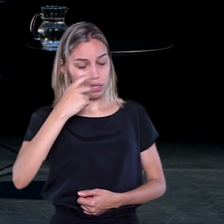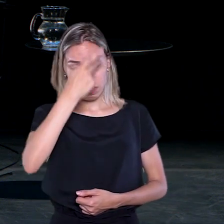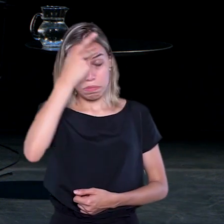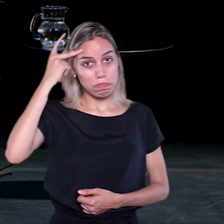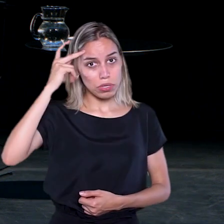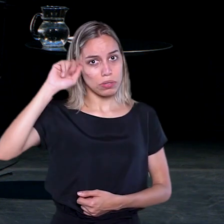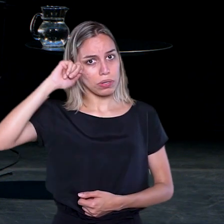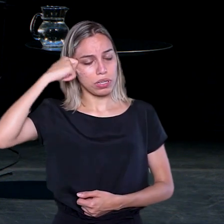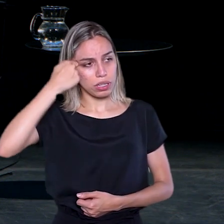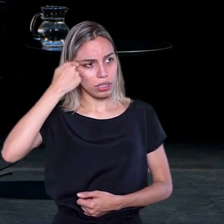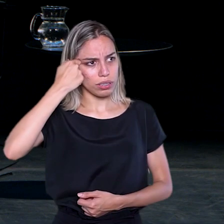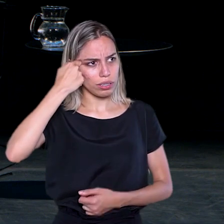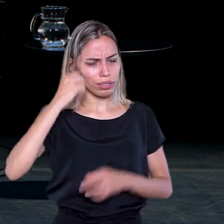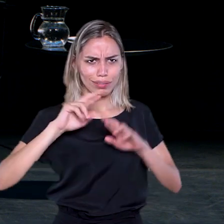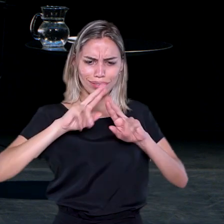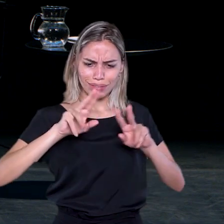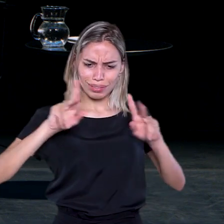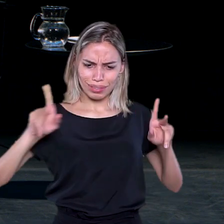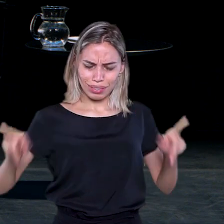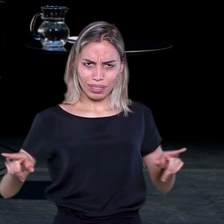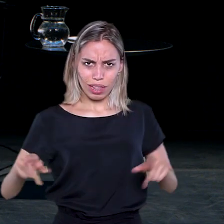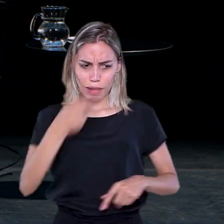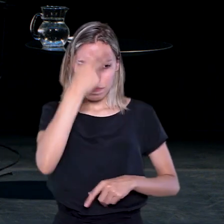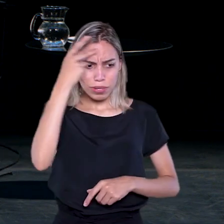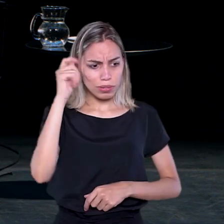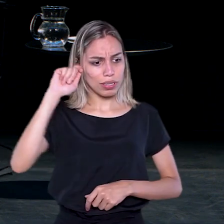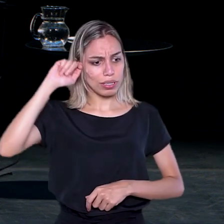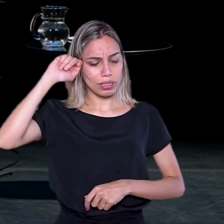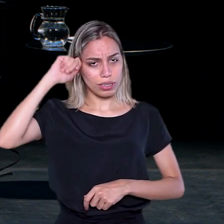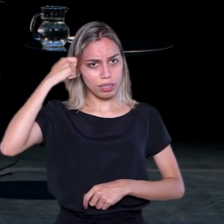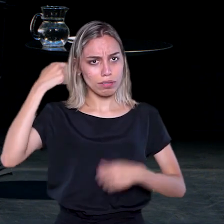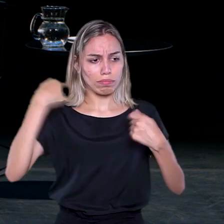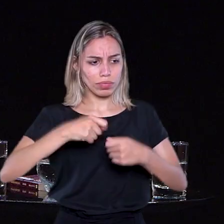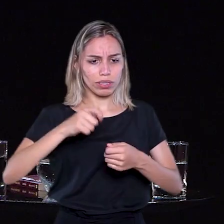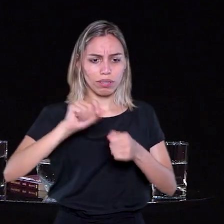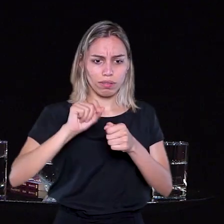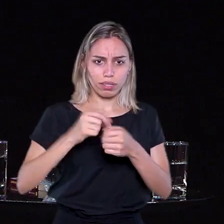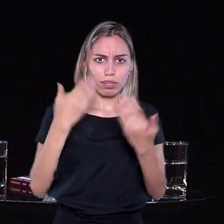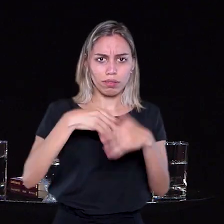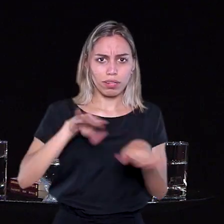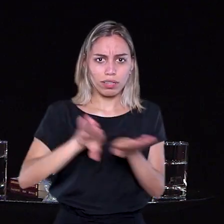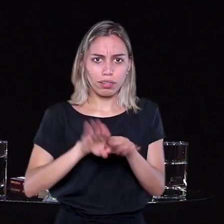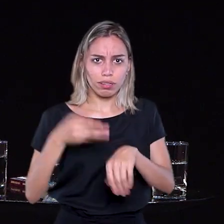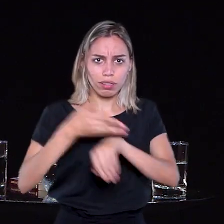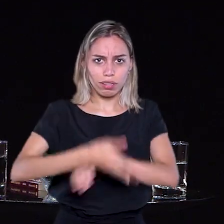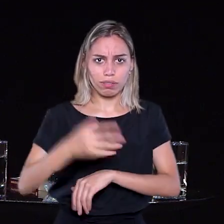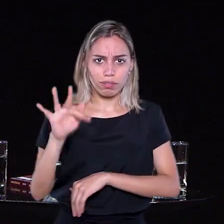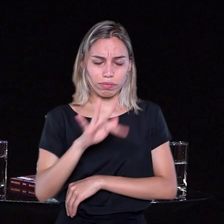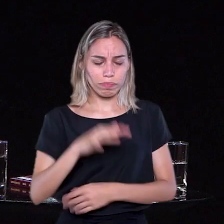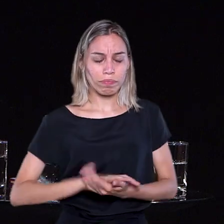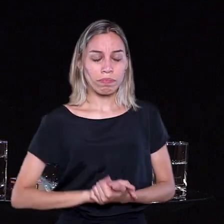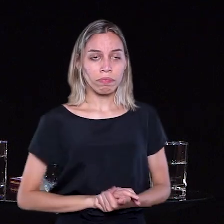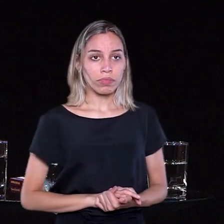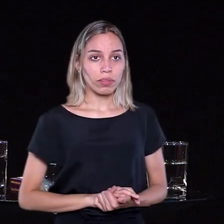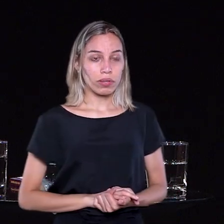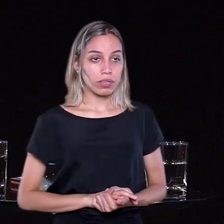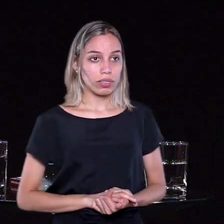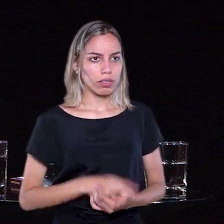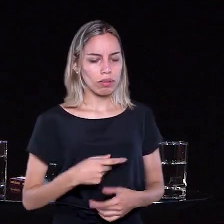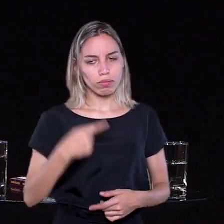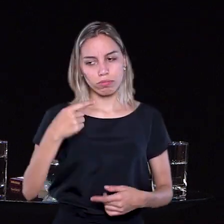que entrar na universidade pelos meios normais. Então, quando eu me pergunto por que eu escrevi esse livro e para quem que eu